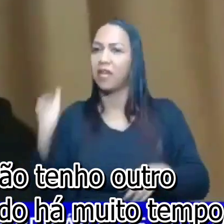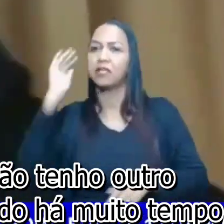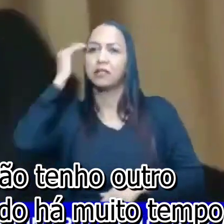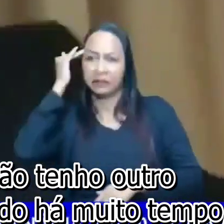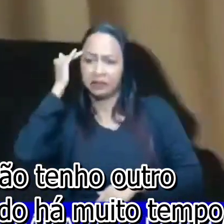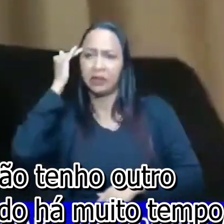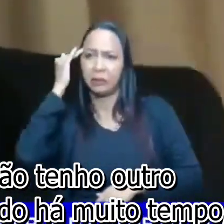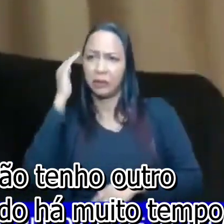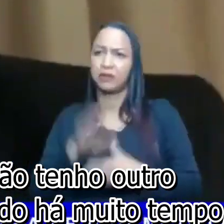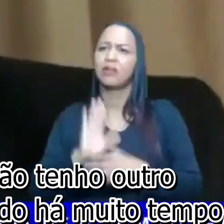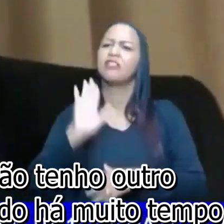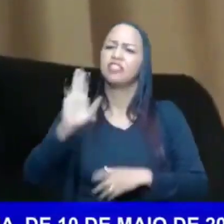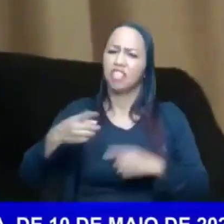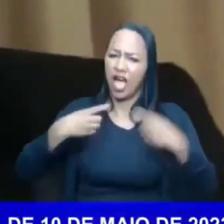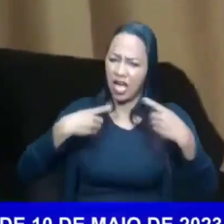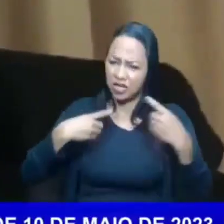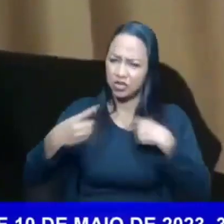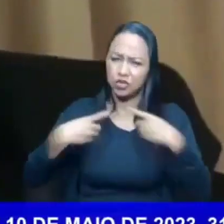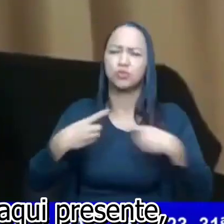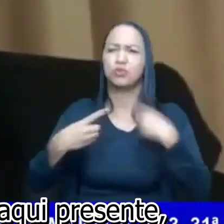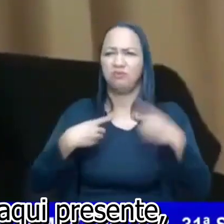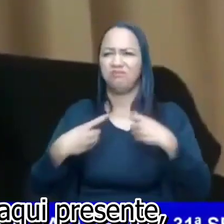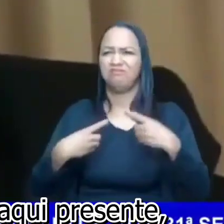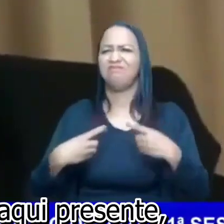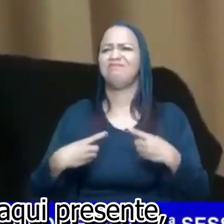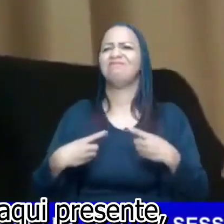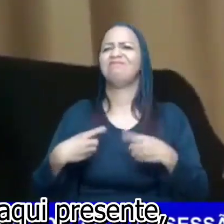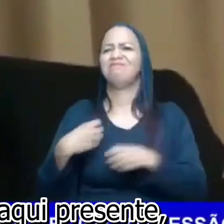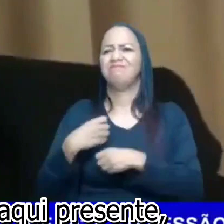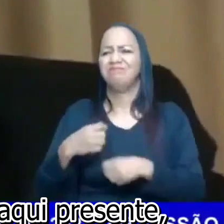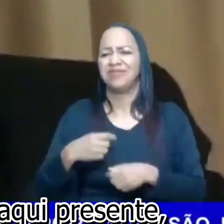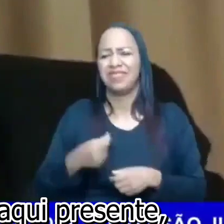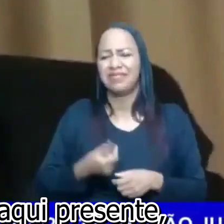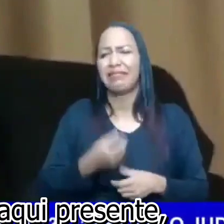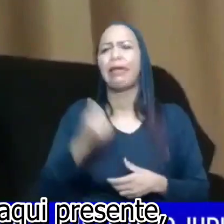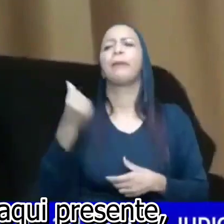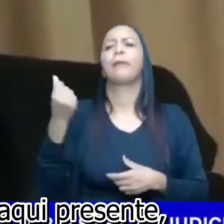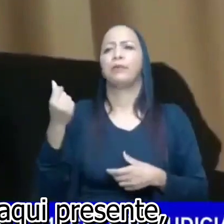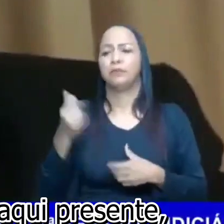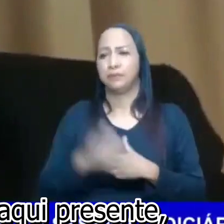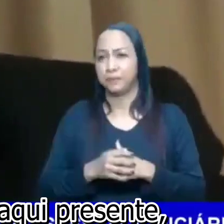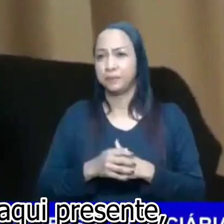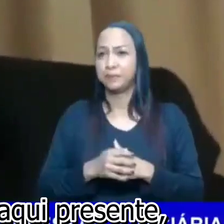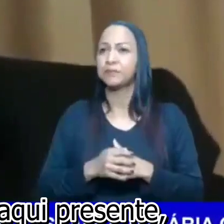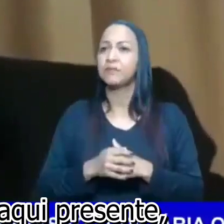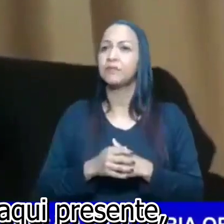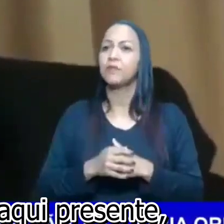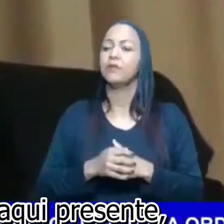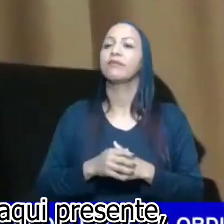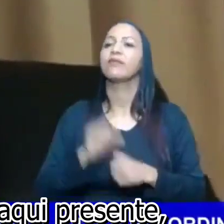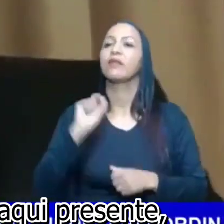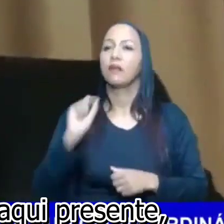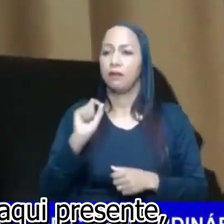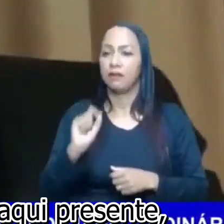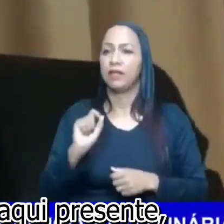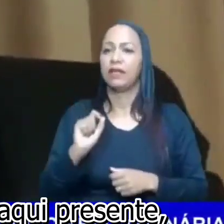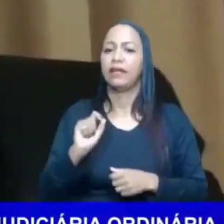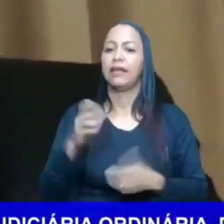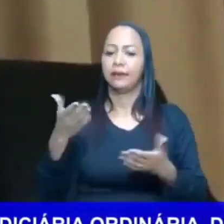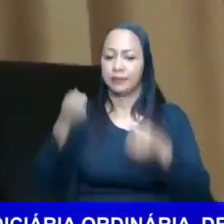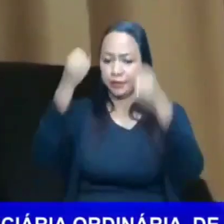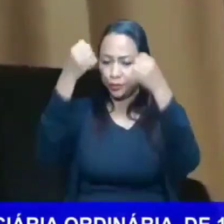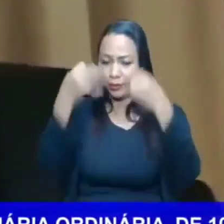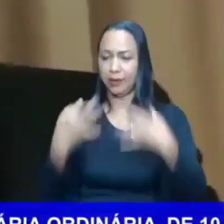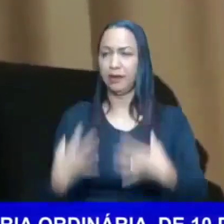gente já vem discutindo há muito tempo. Pelo seguinte, presidente e eminentes pares, o caso aqui